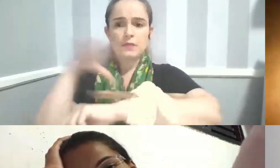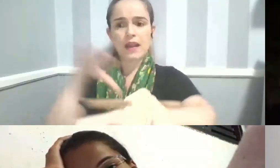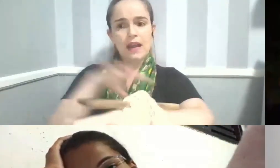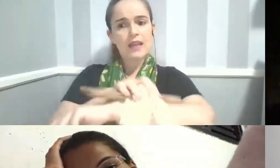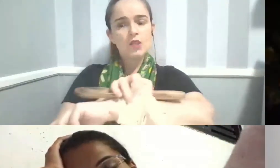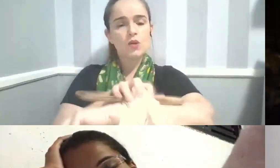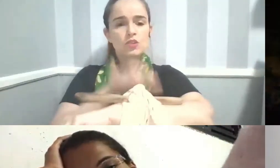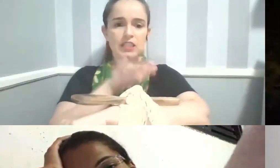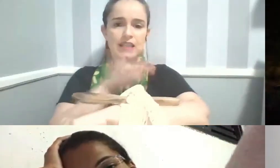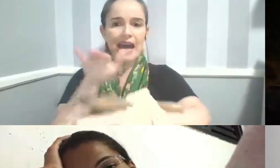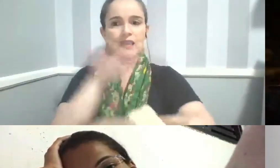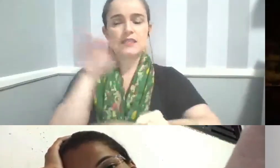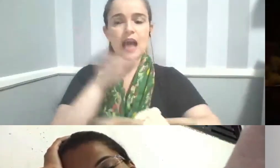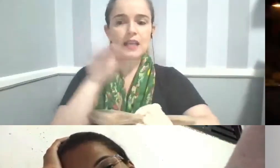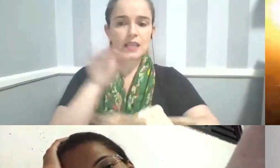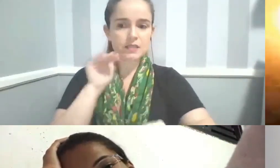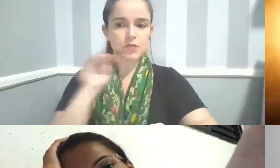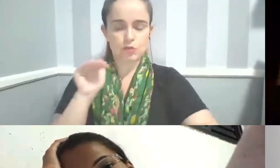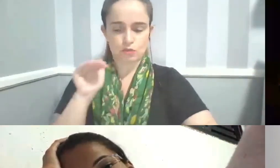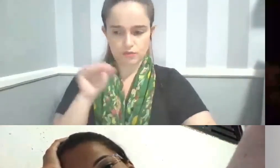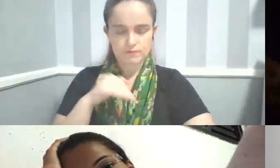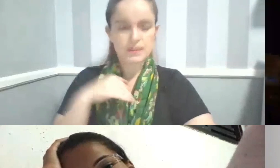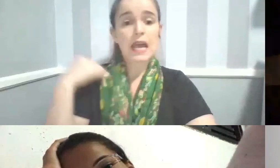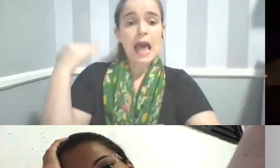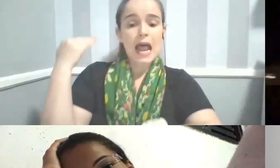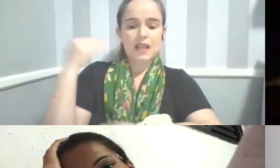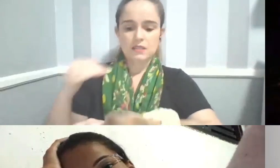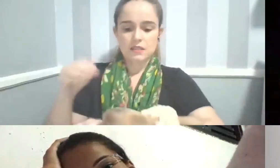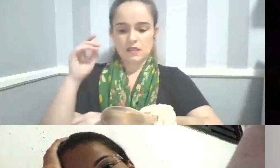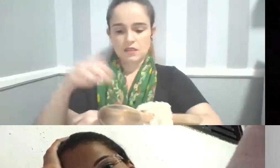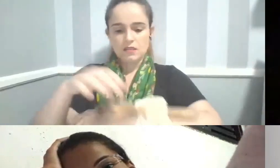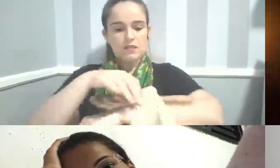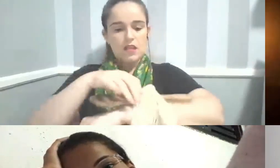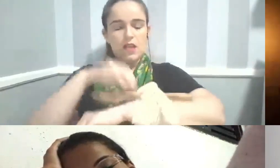Aí eu tenho que esperar em torno de 10 a 15 minutos.